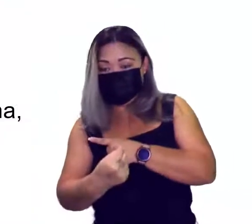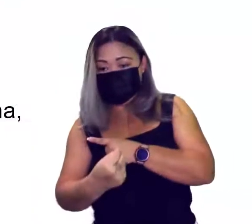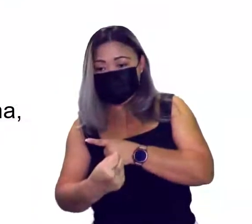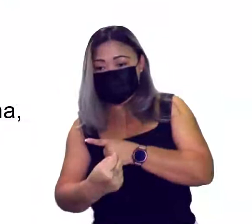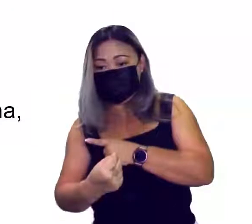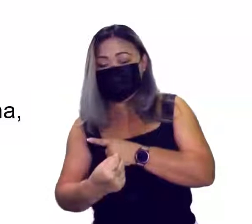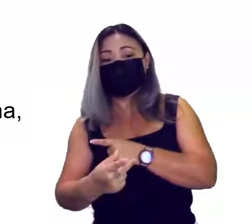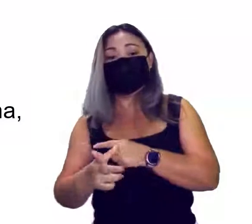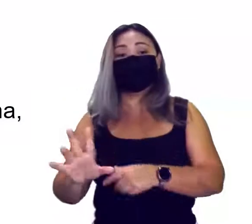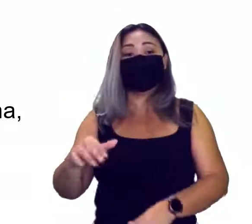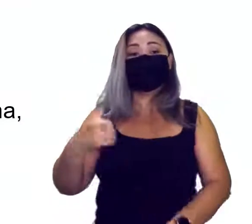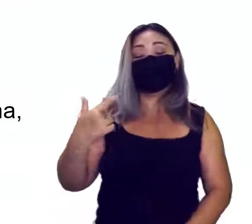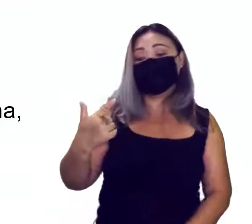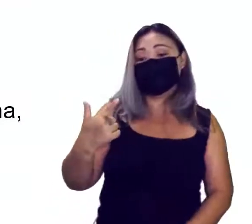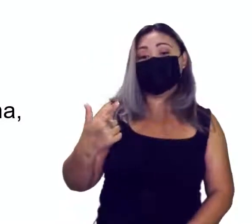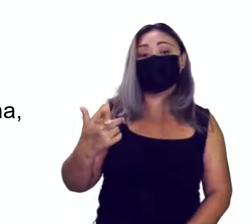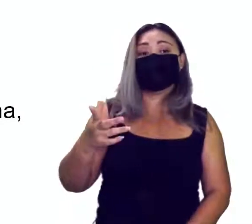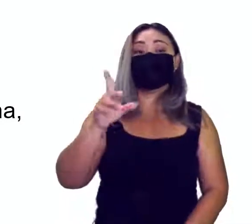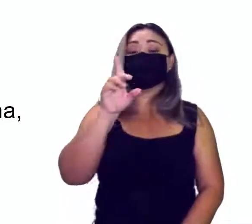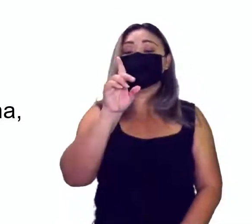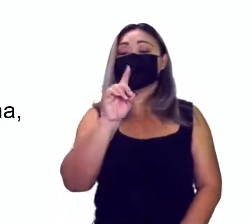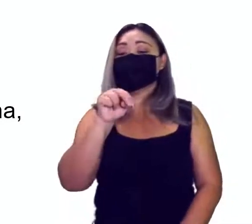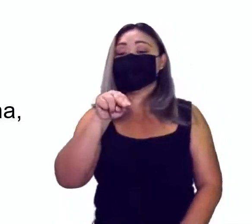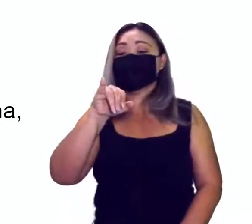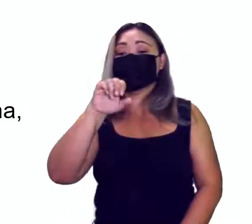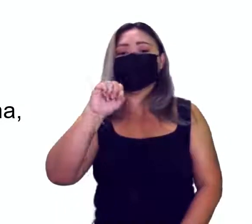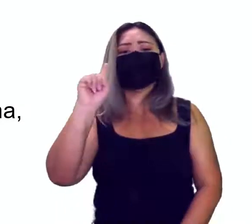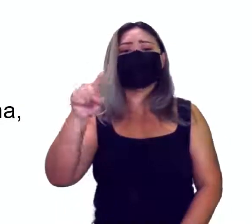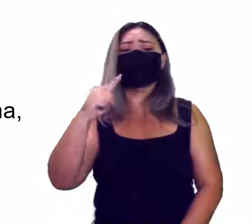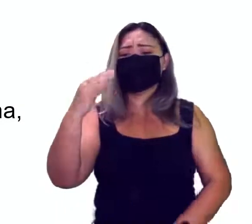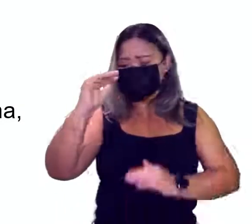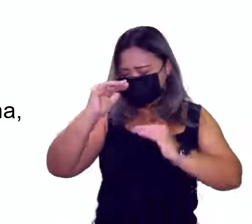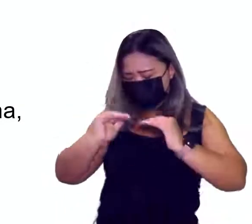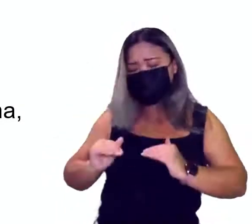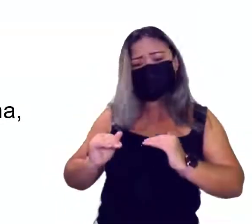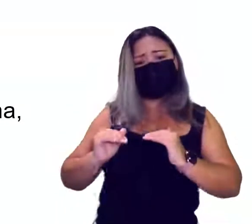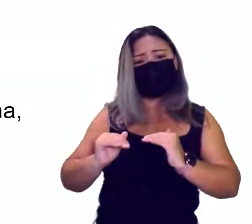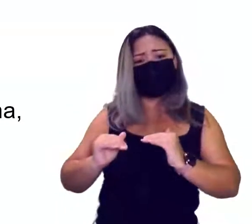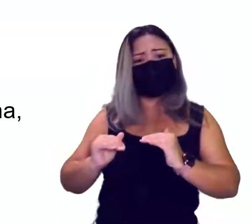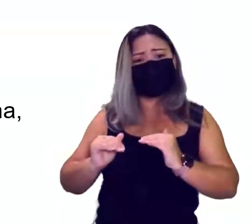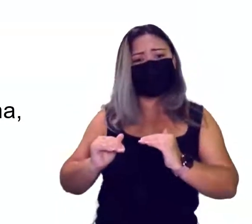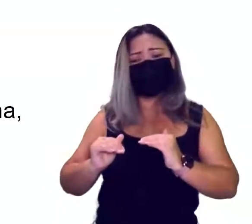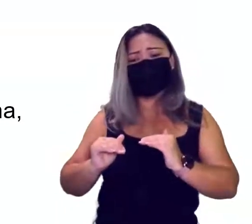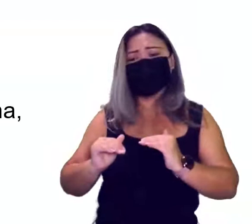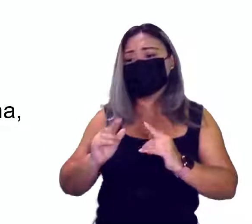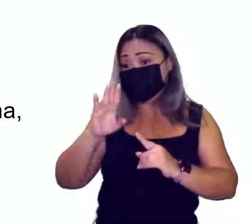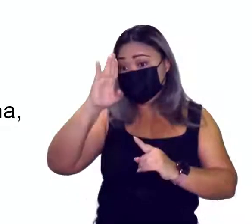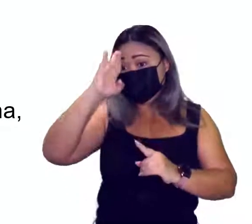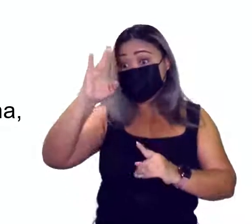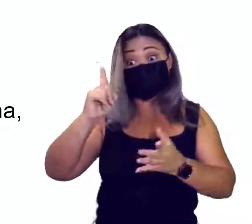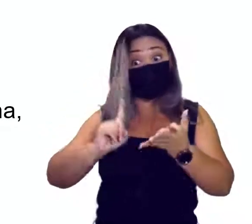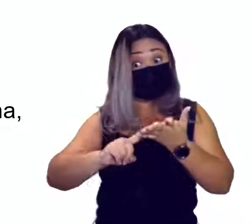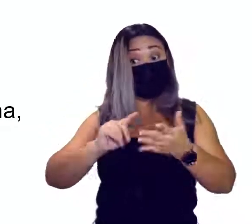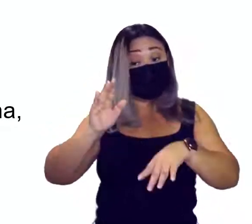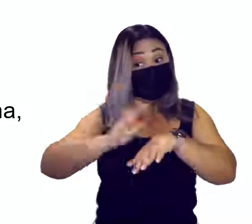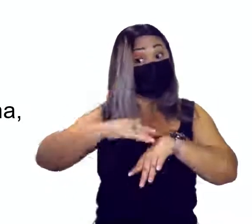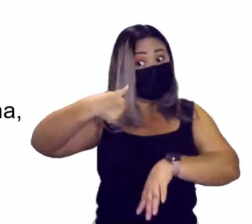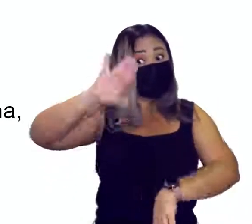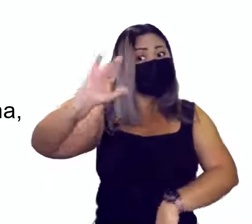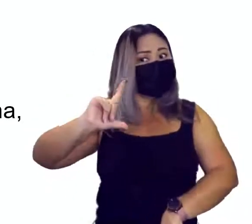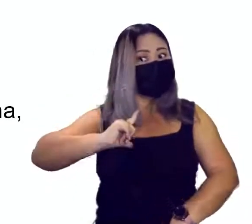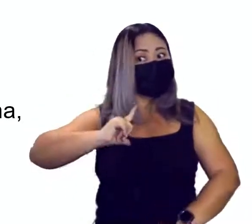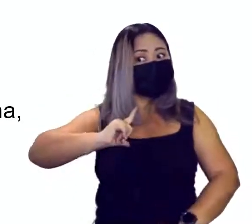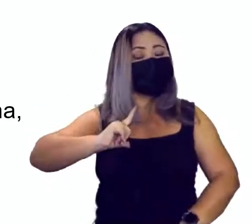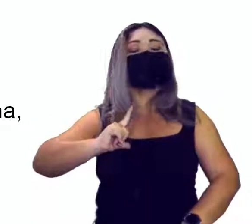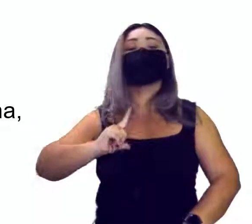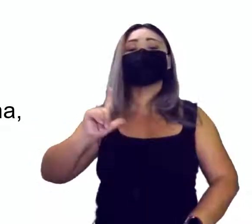Muito interessante. Agora o Dionísio, por que ele é um deus inferior? Gente, é só os principais, tem outros. É